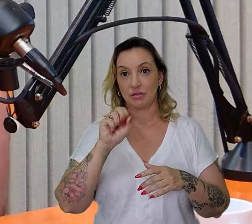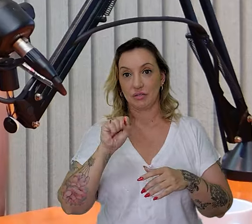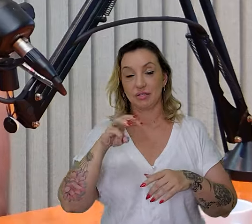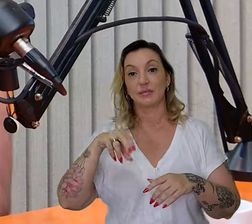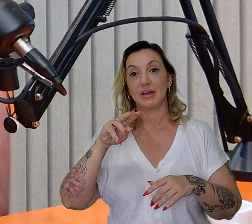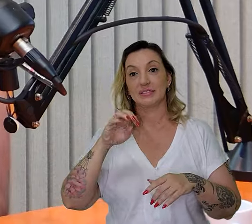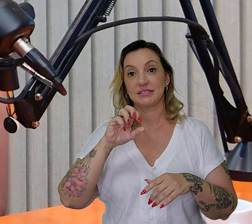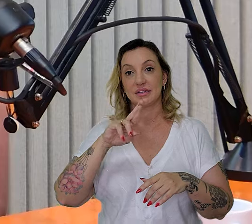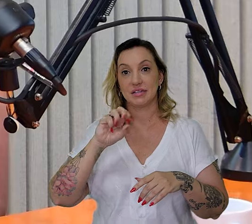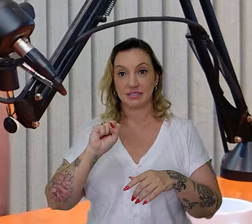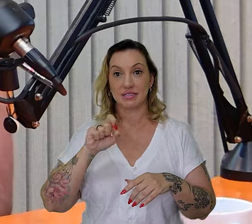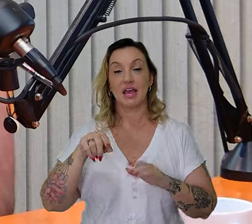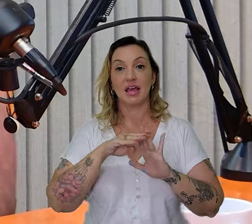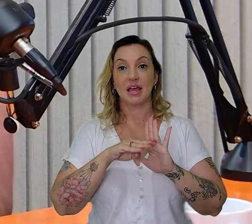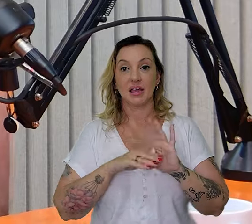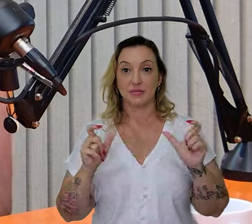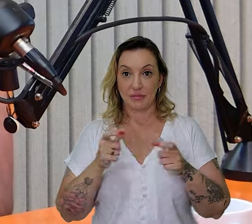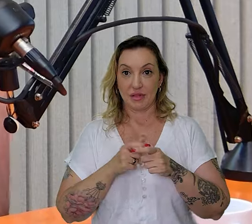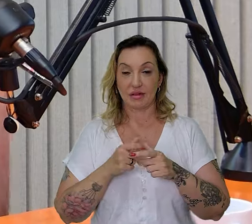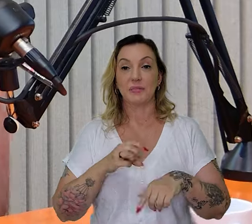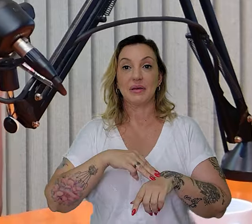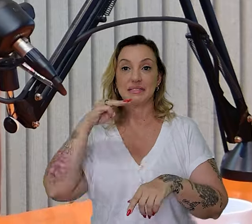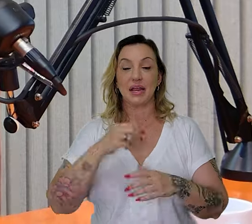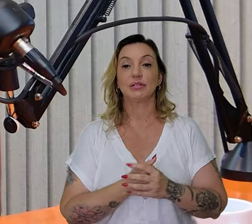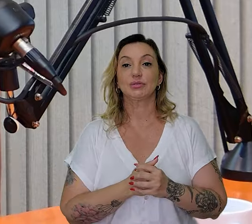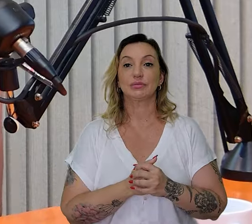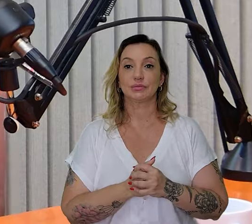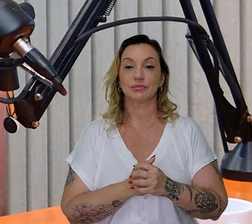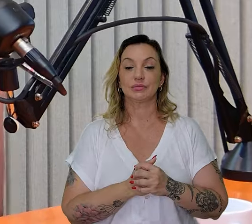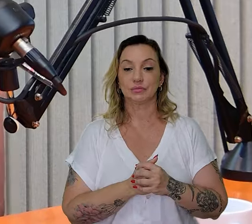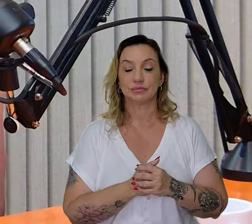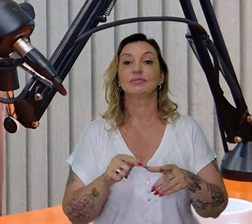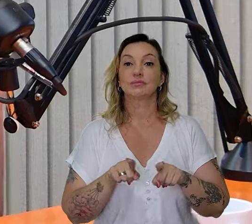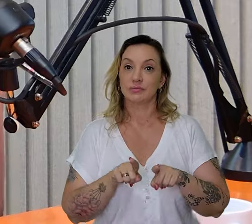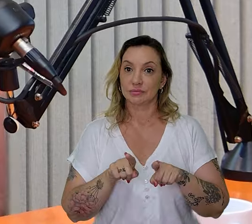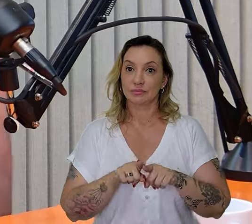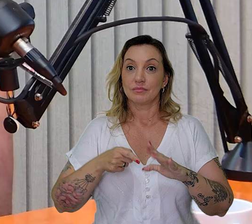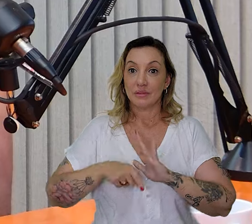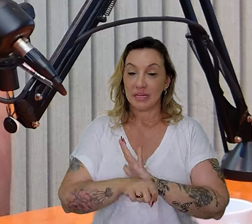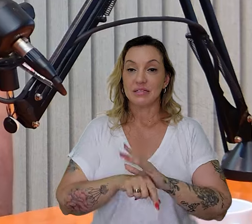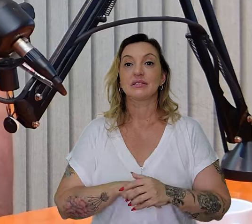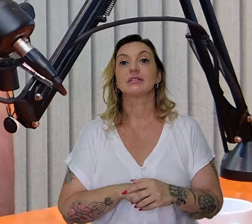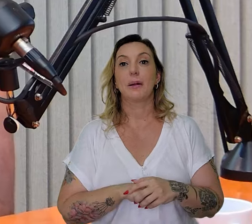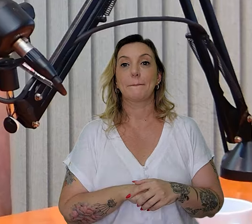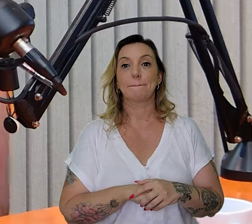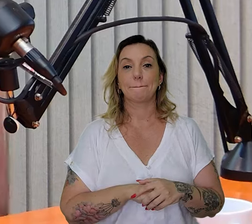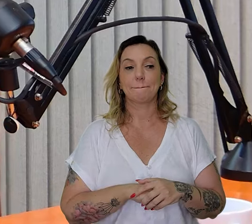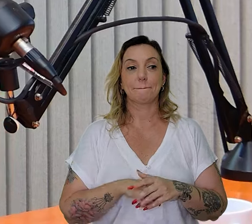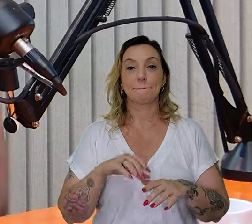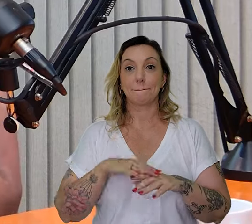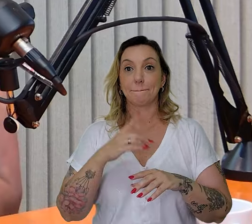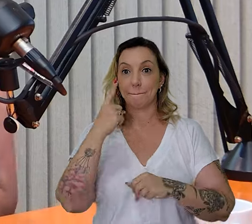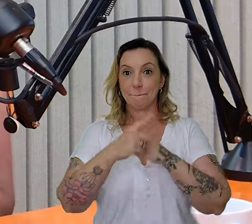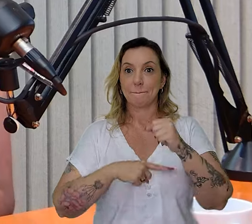programa menor do mestrado tá e o Masters também é intensivo então o o mestrado é feito em um ano e aí o